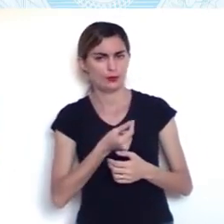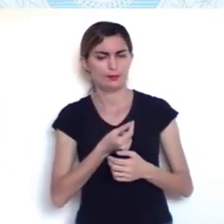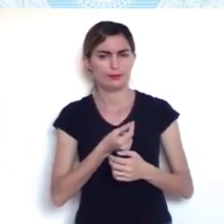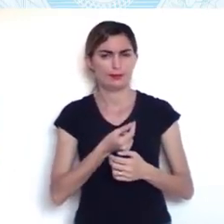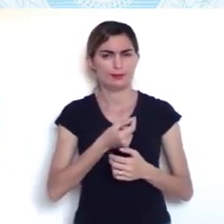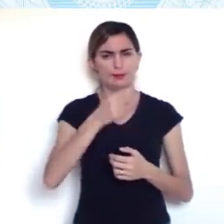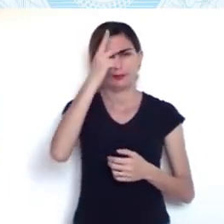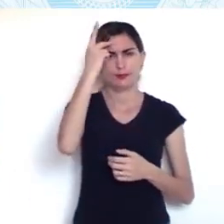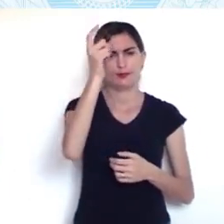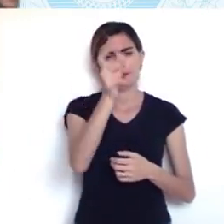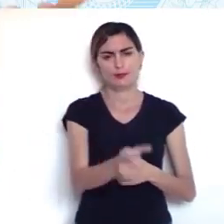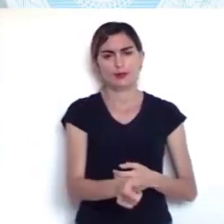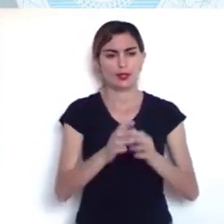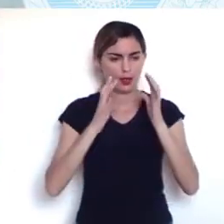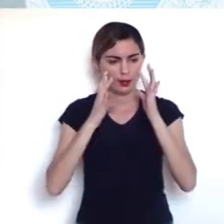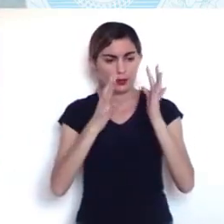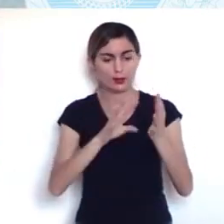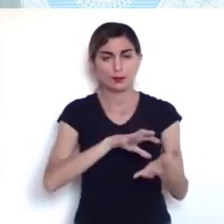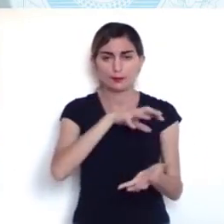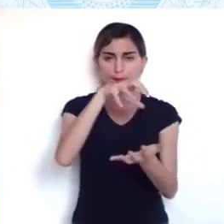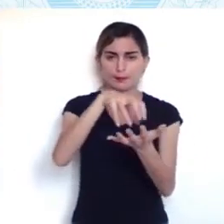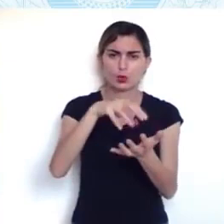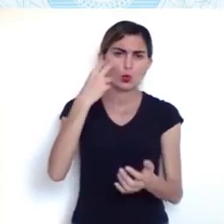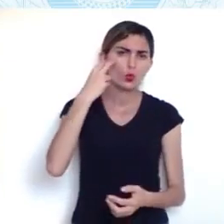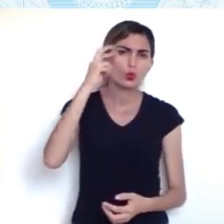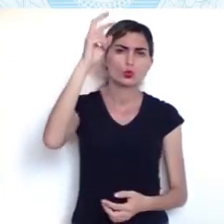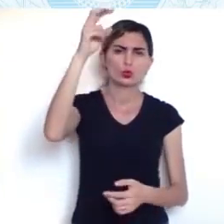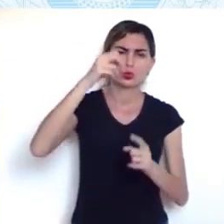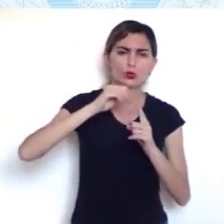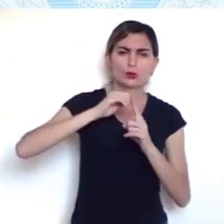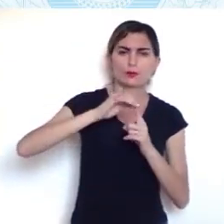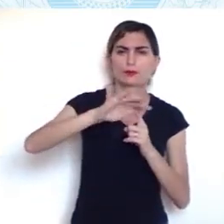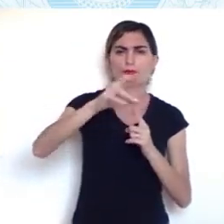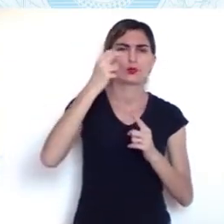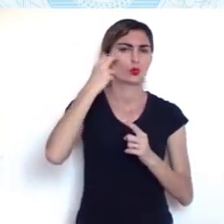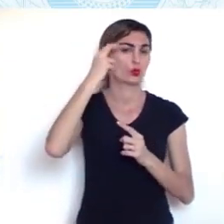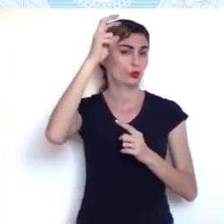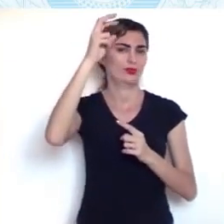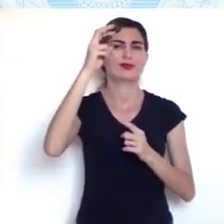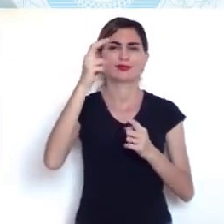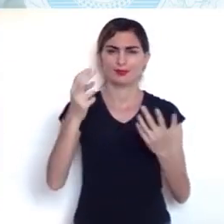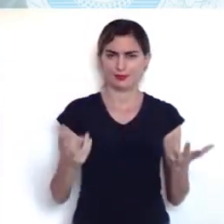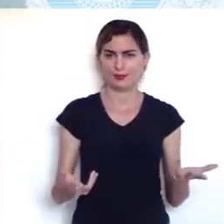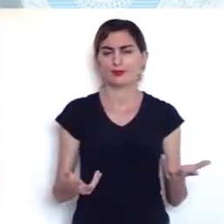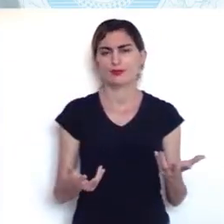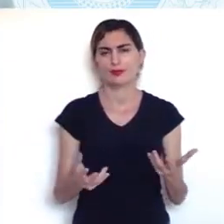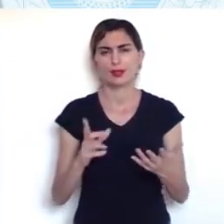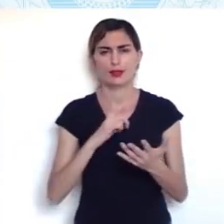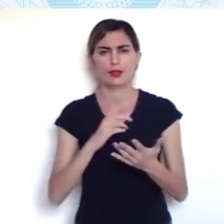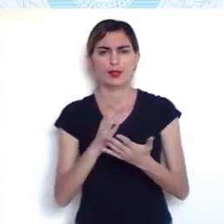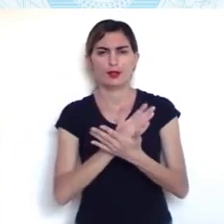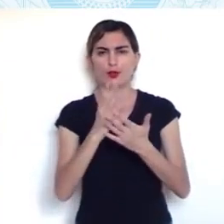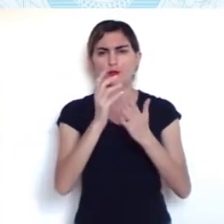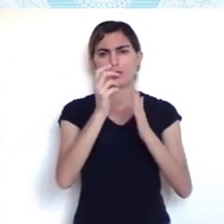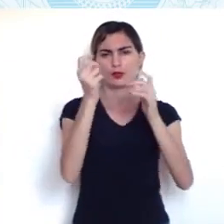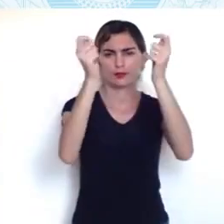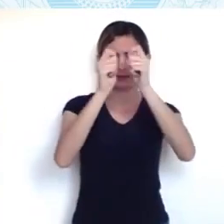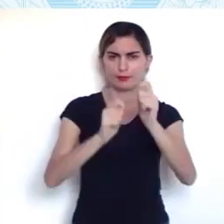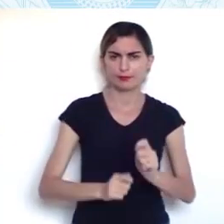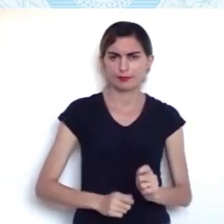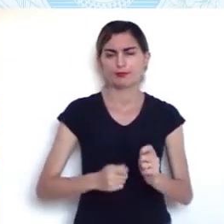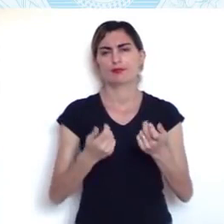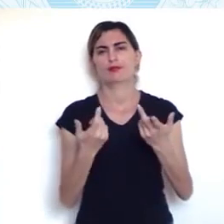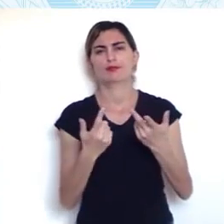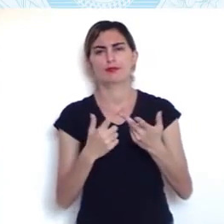homem, ele era o centro da cultura, né? Então vocês vão ter aí algumas